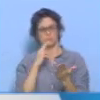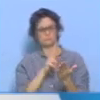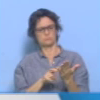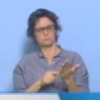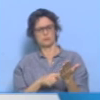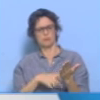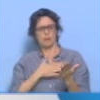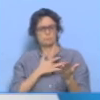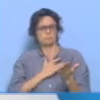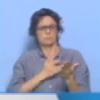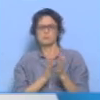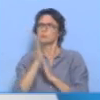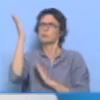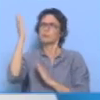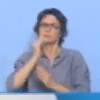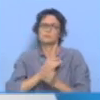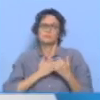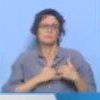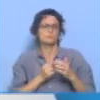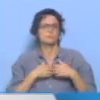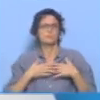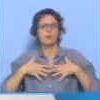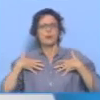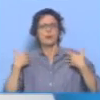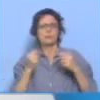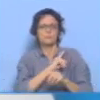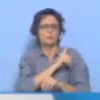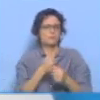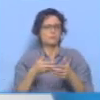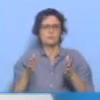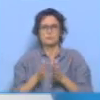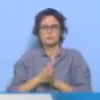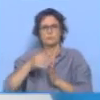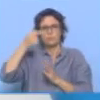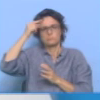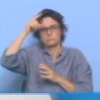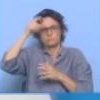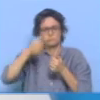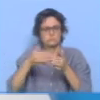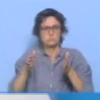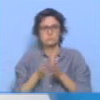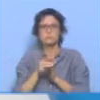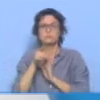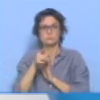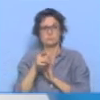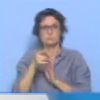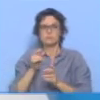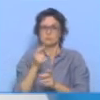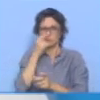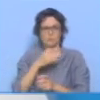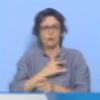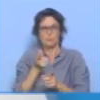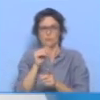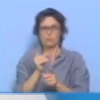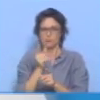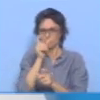todo o teu coração e com toda a tua alma, com todas as tuas forças e com todo o teu entendimento, e ao próximo como a ti mesmo.